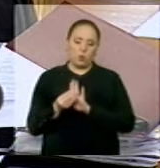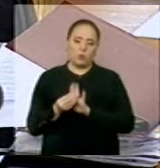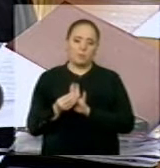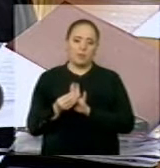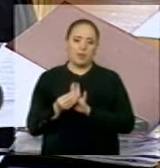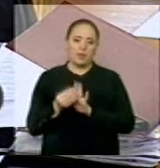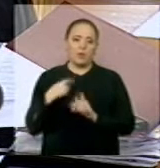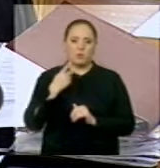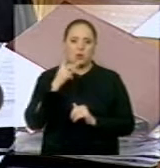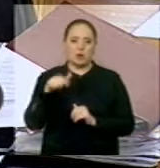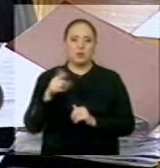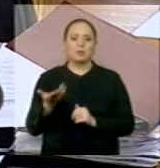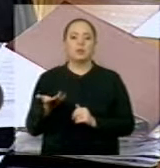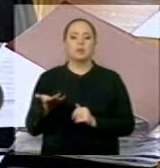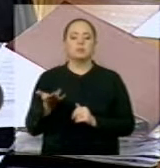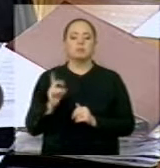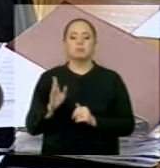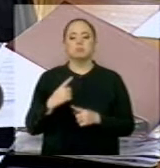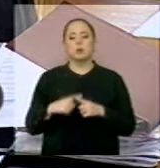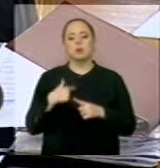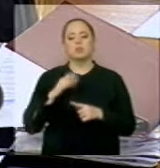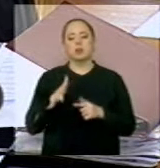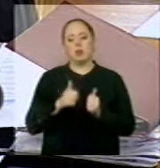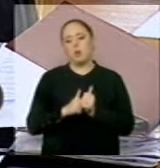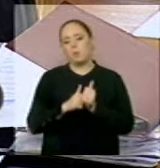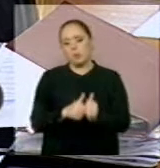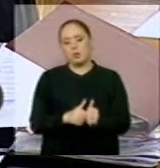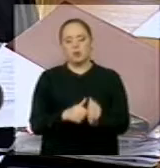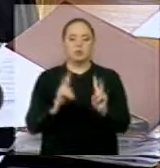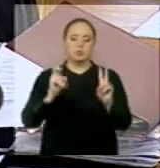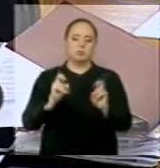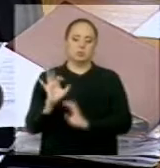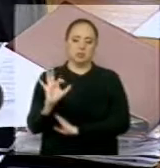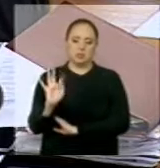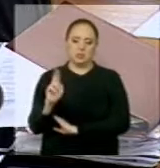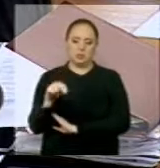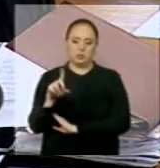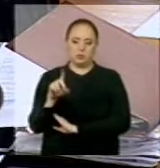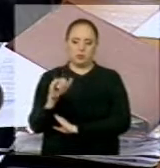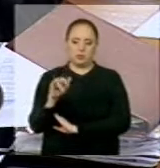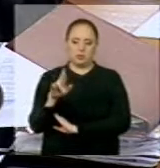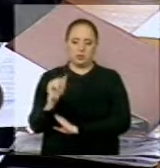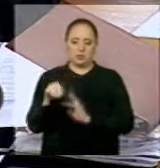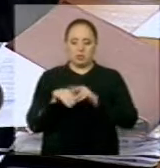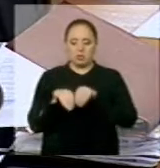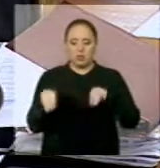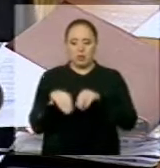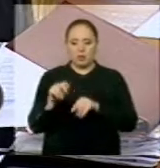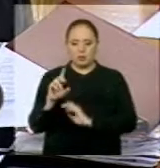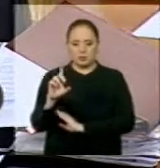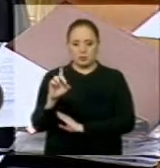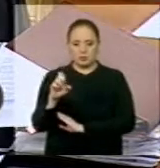Eu cito isso por ter acompanhado em relação a essa questão fundiária de terras devolutas